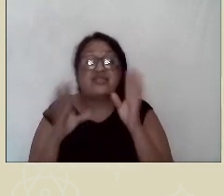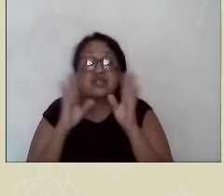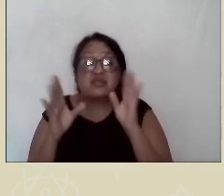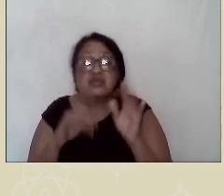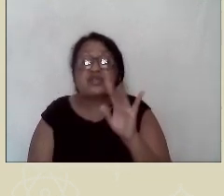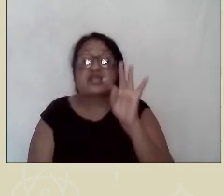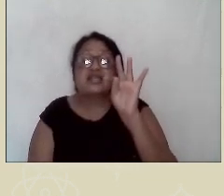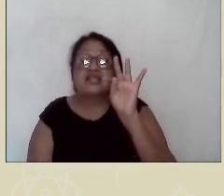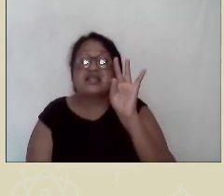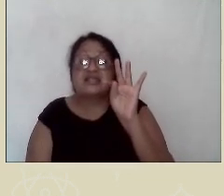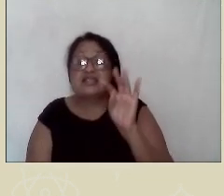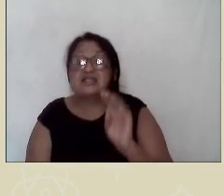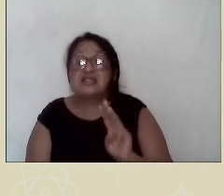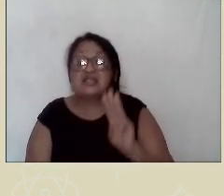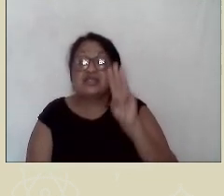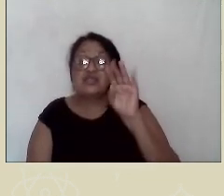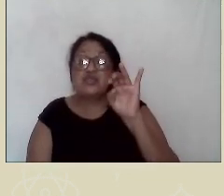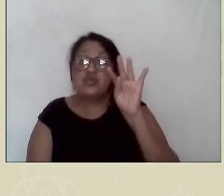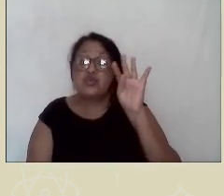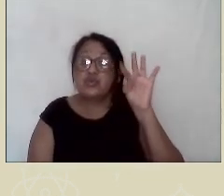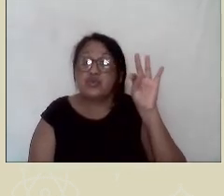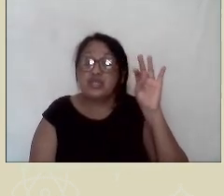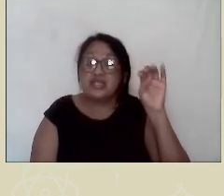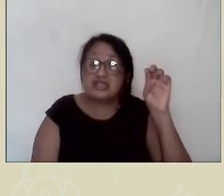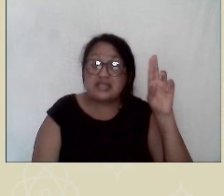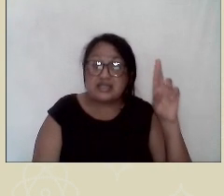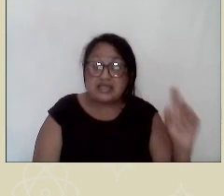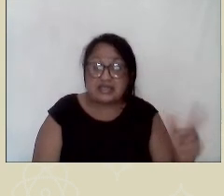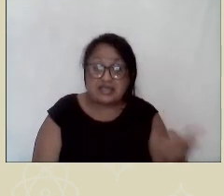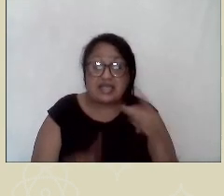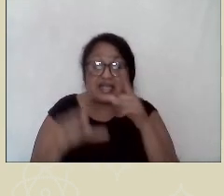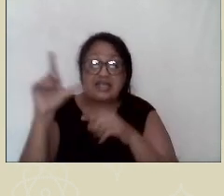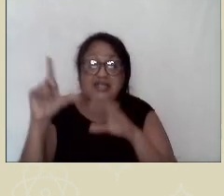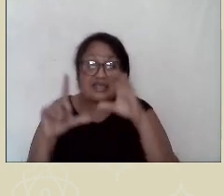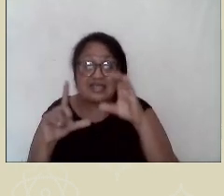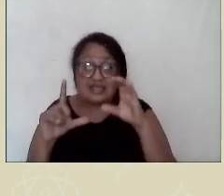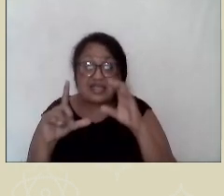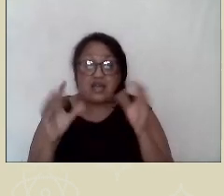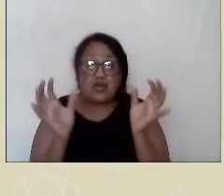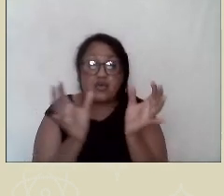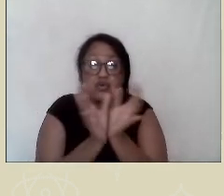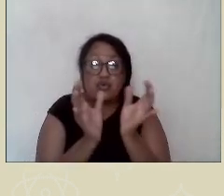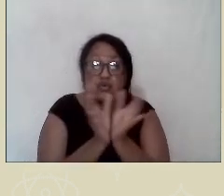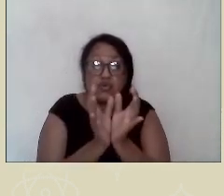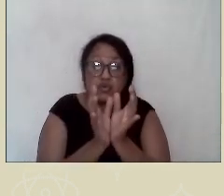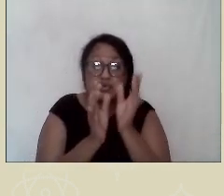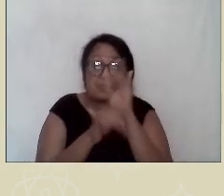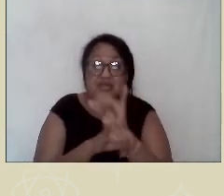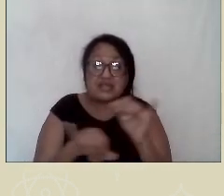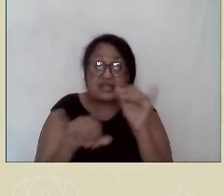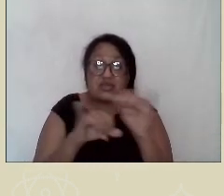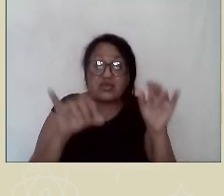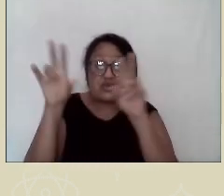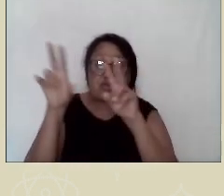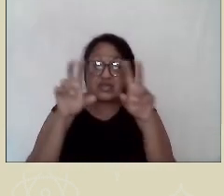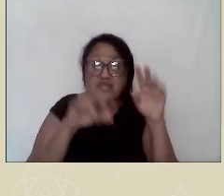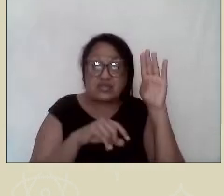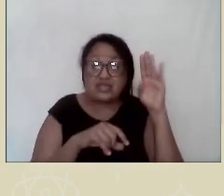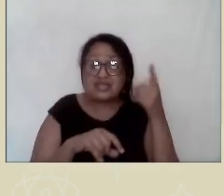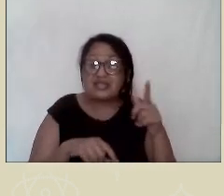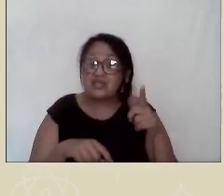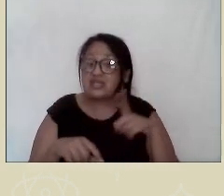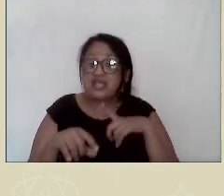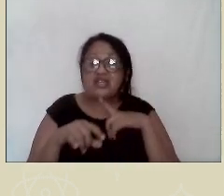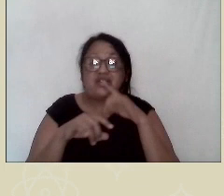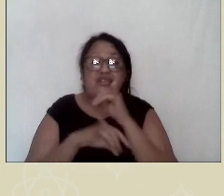letra C o grupo disseminador de conteúdos falsos não tem informação adequada para propagar conteúdos a respeito